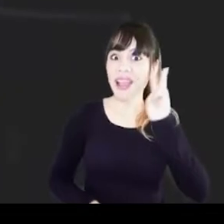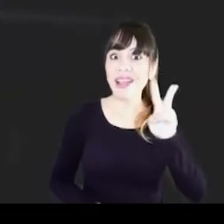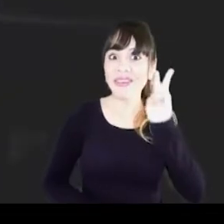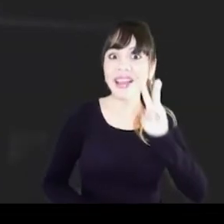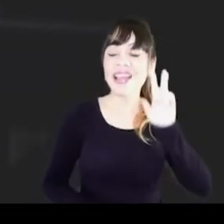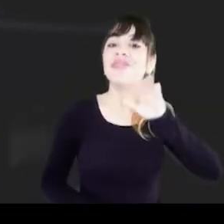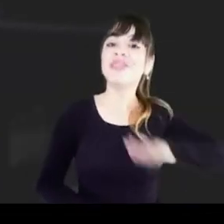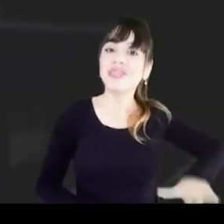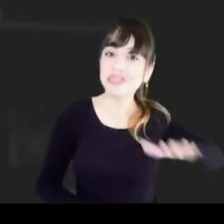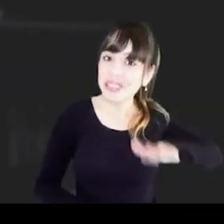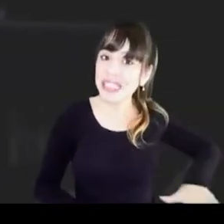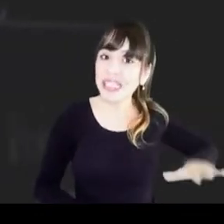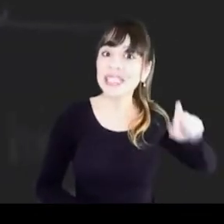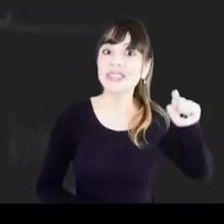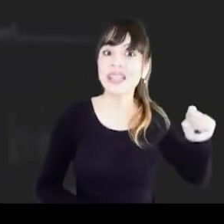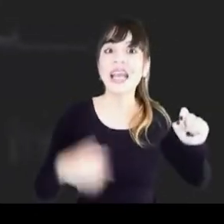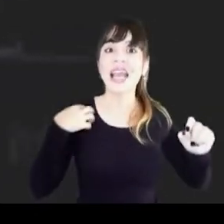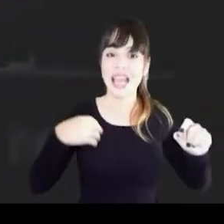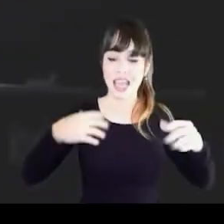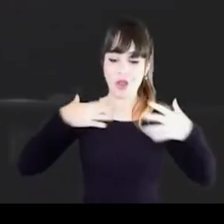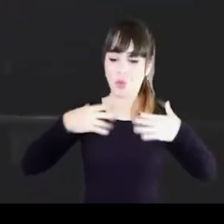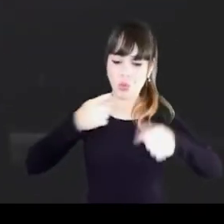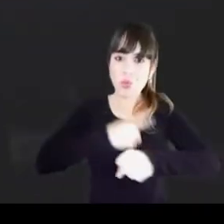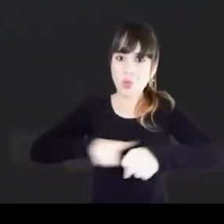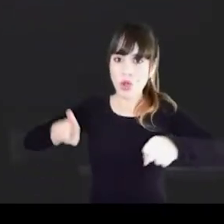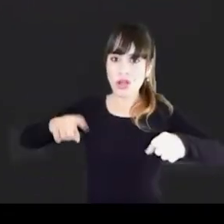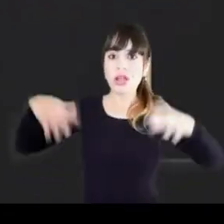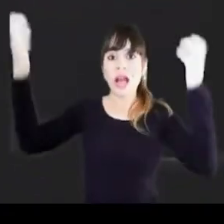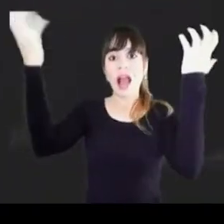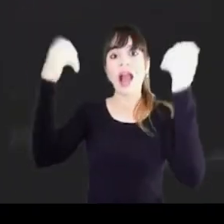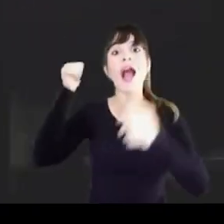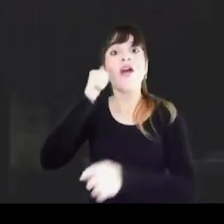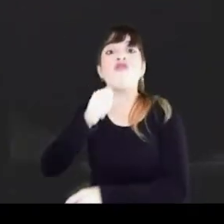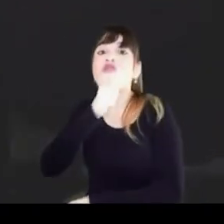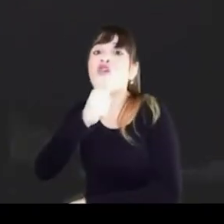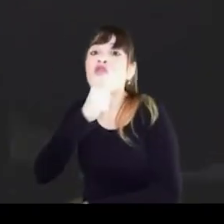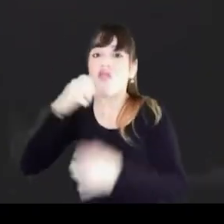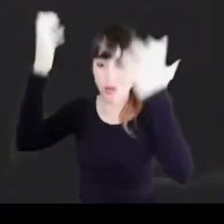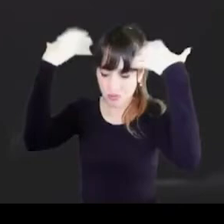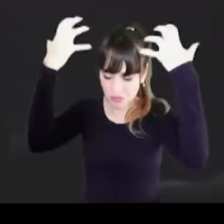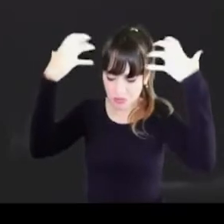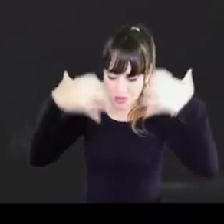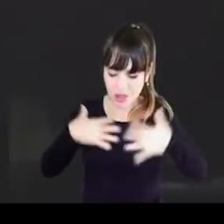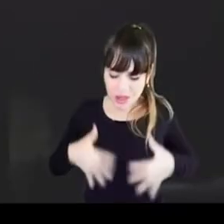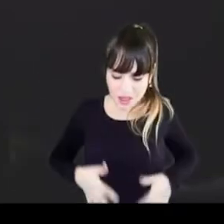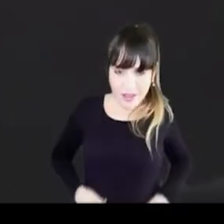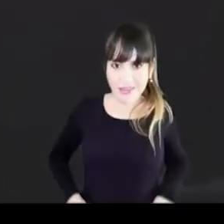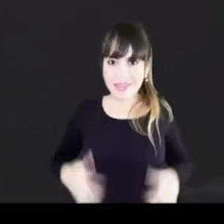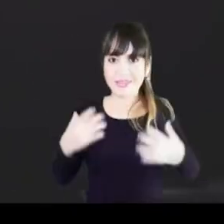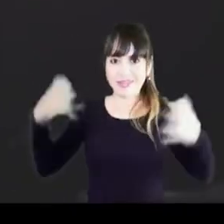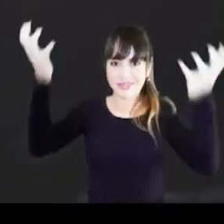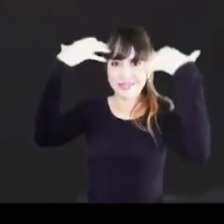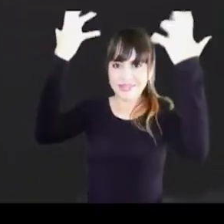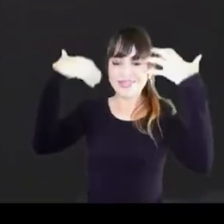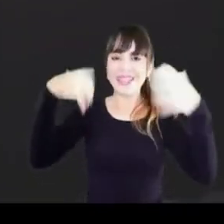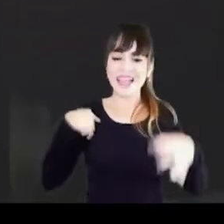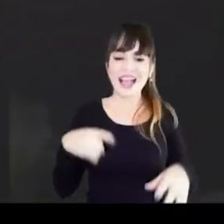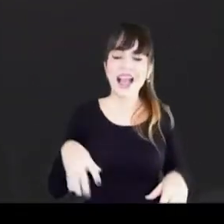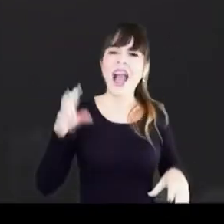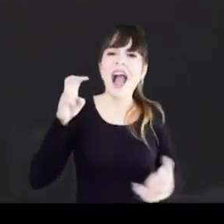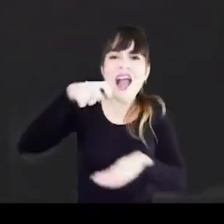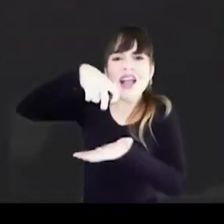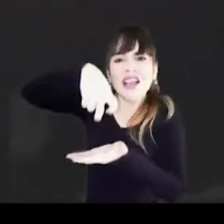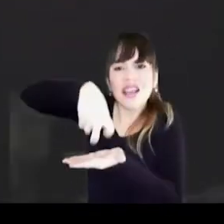Tem um registro de quando eu era criança, ela me banhando peladinha dentro dos jarros de planta. Lembro